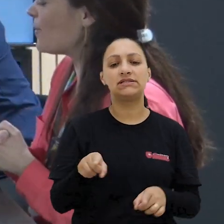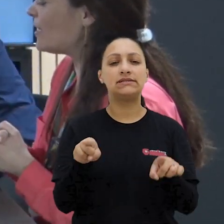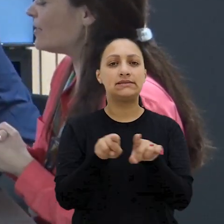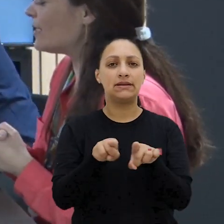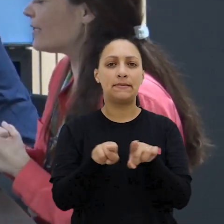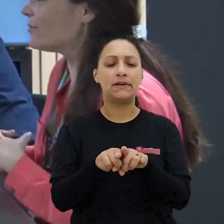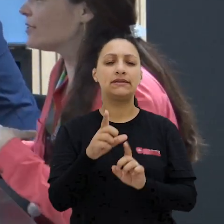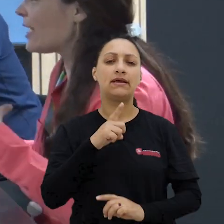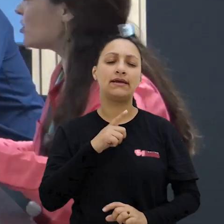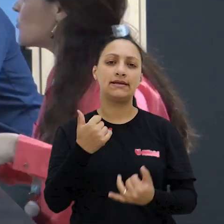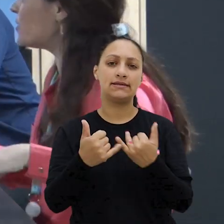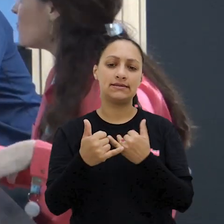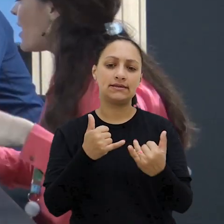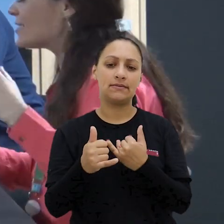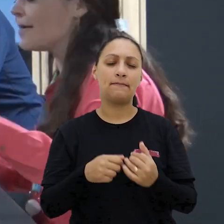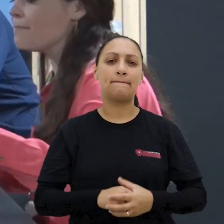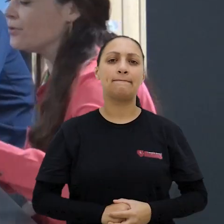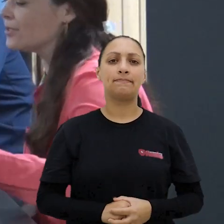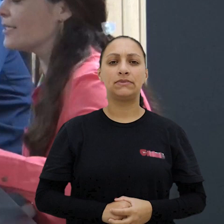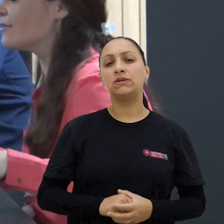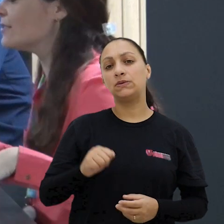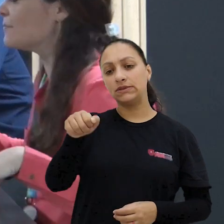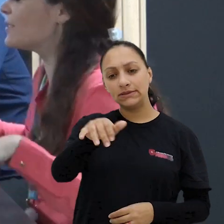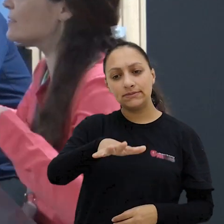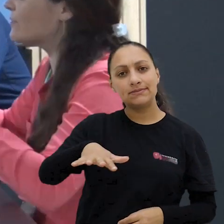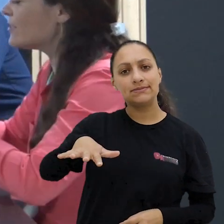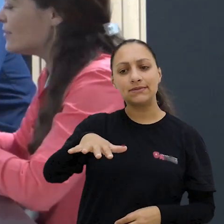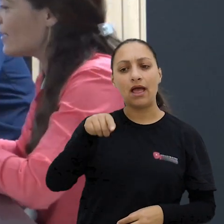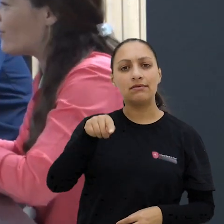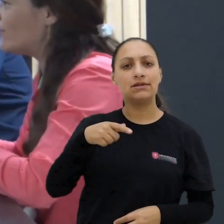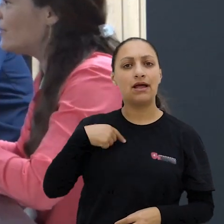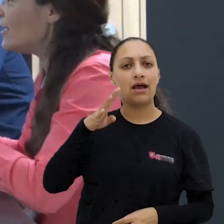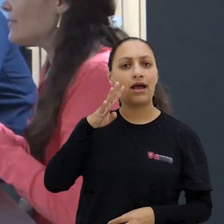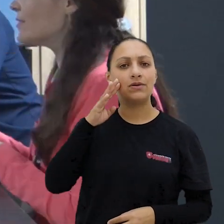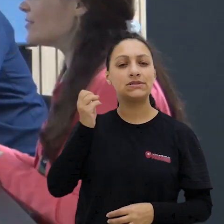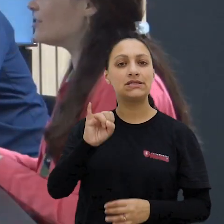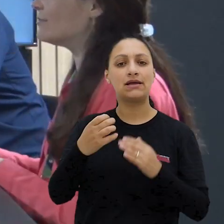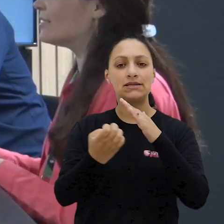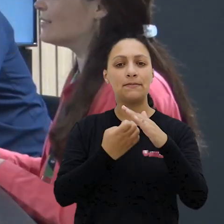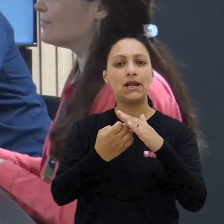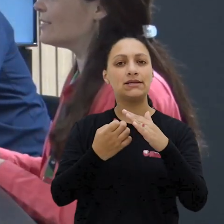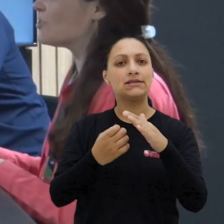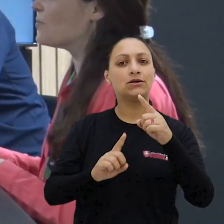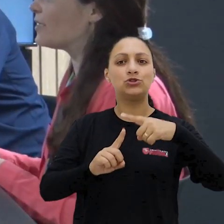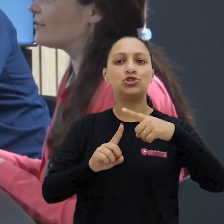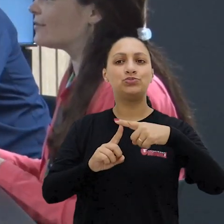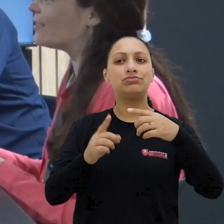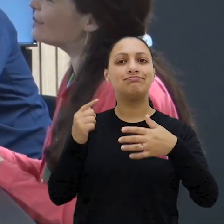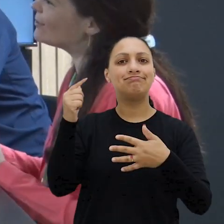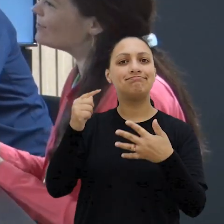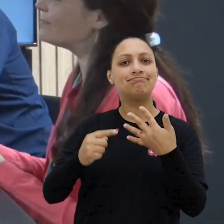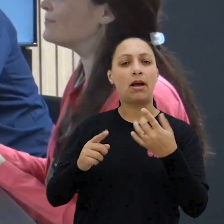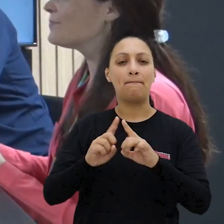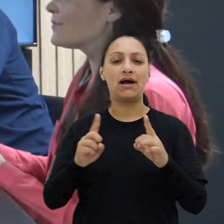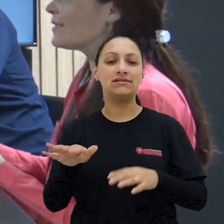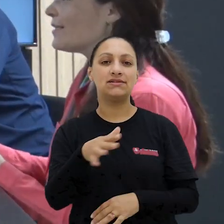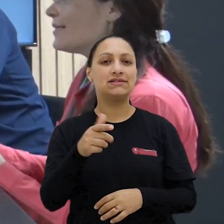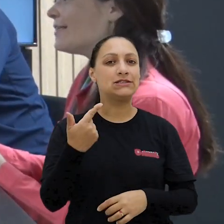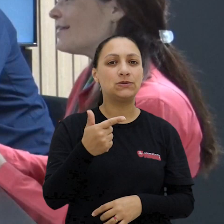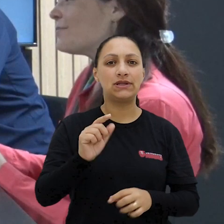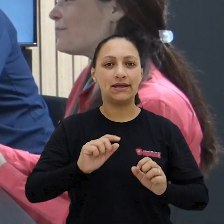às vezes também tem aquela coisa, a gente pensa, seria muito legal se as empresas fossem tal. E aí, às vezes, a gente não tem tanto engajamento, né?